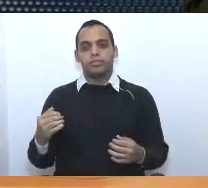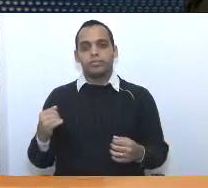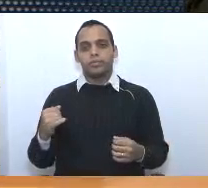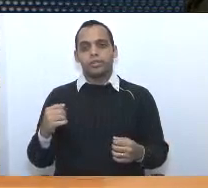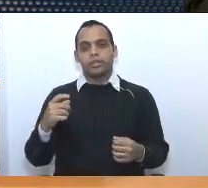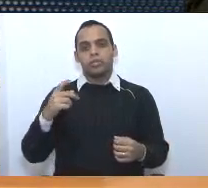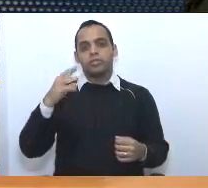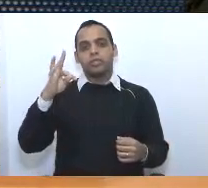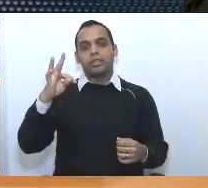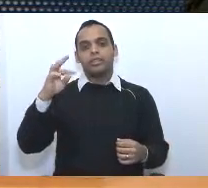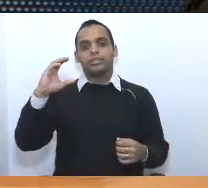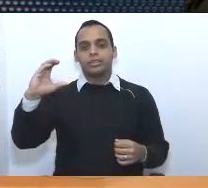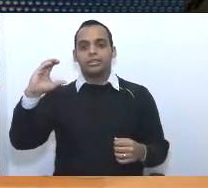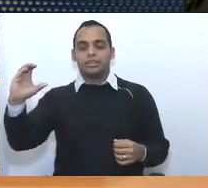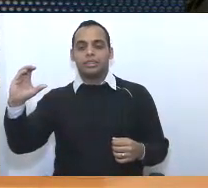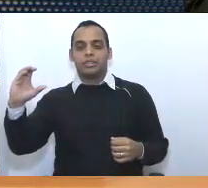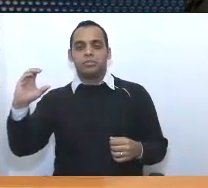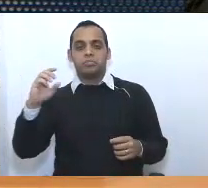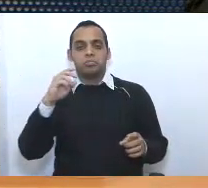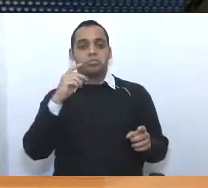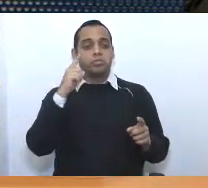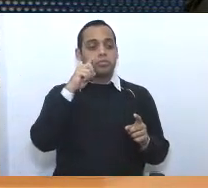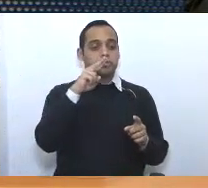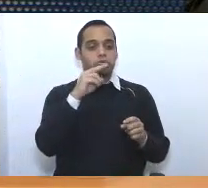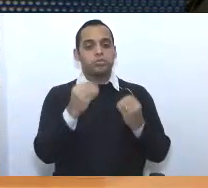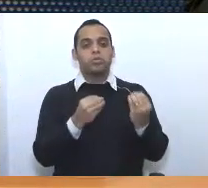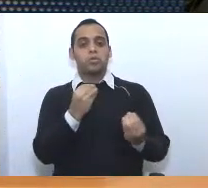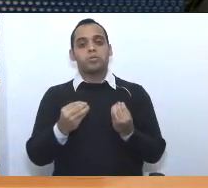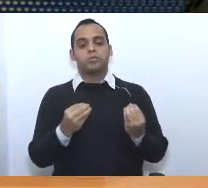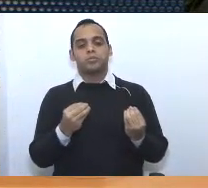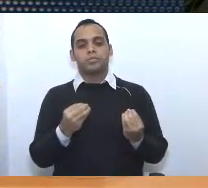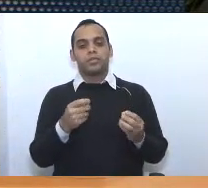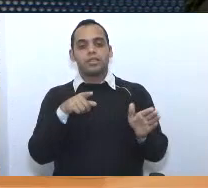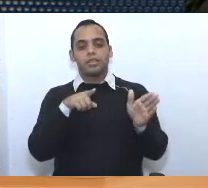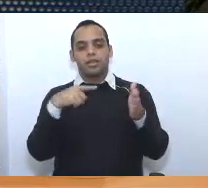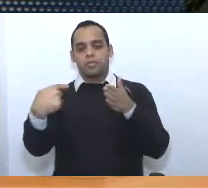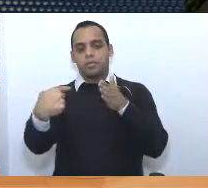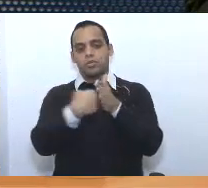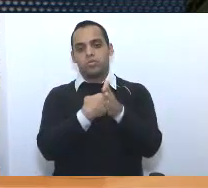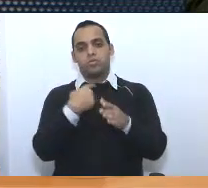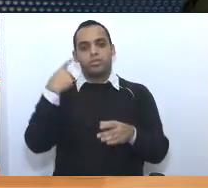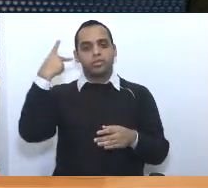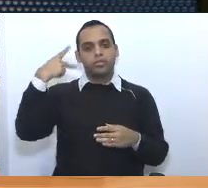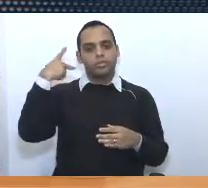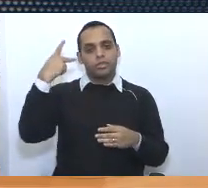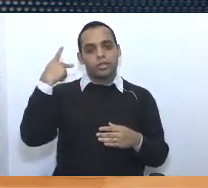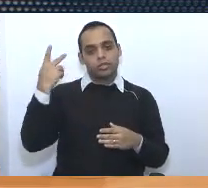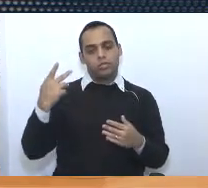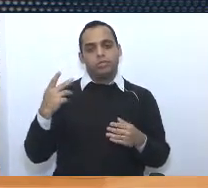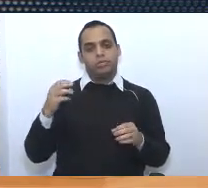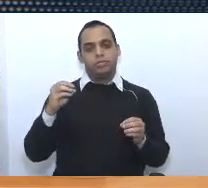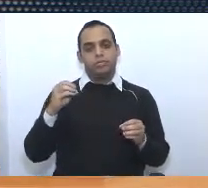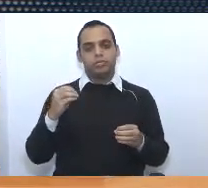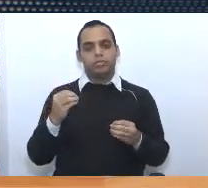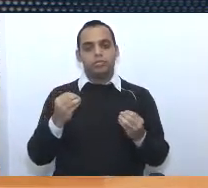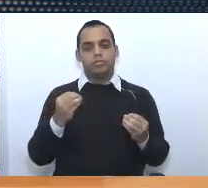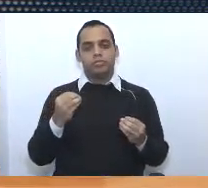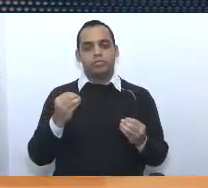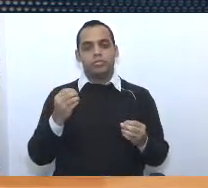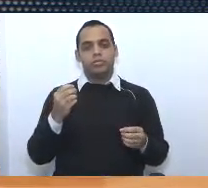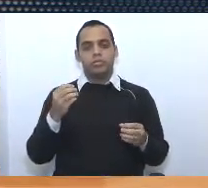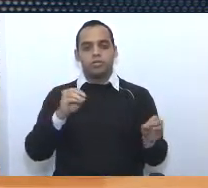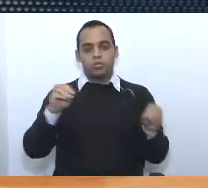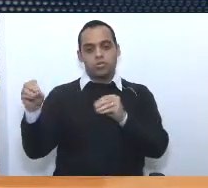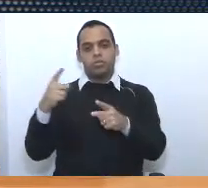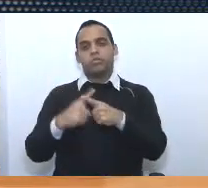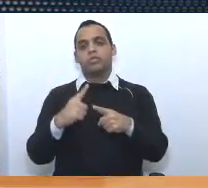DCC, a pergunta do vereador e o motivo da mudança. Muito bem. O impacto